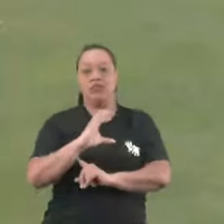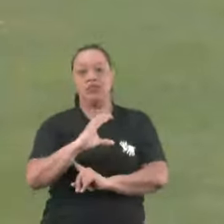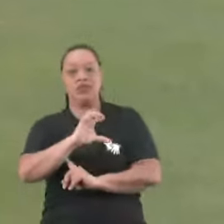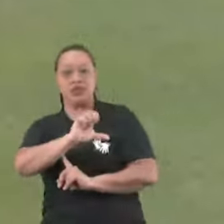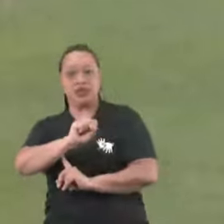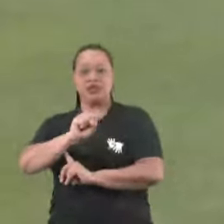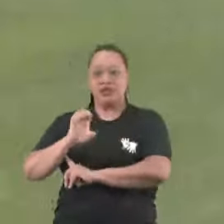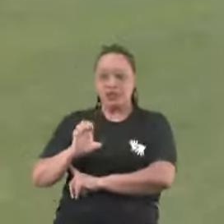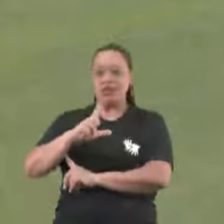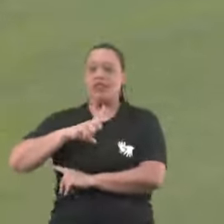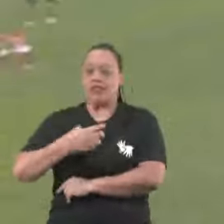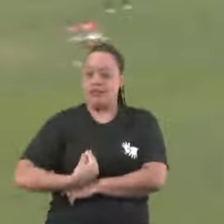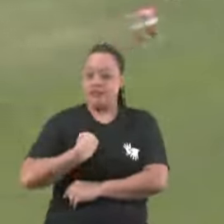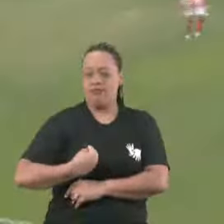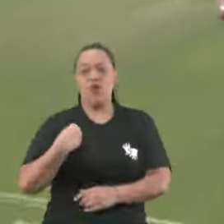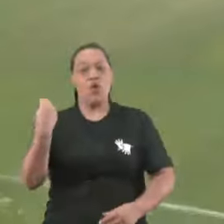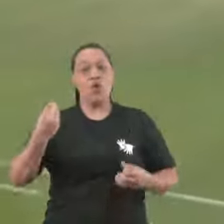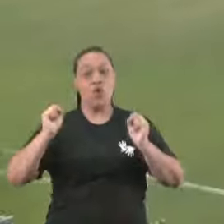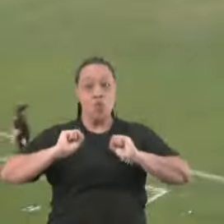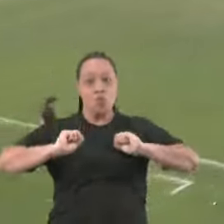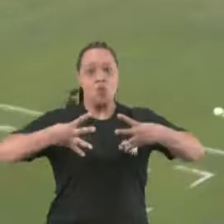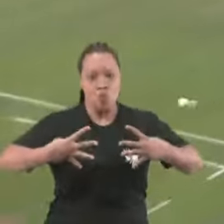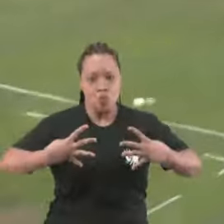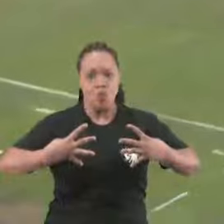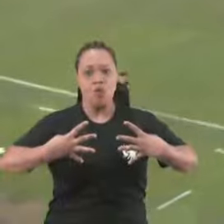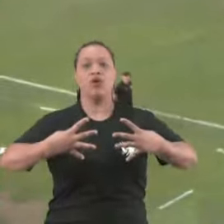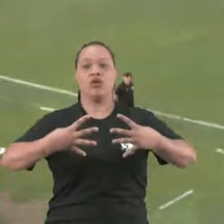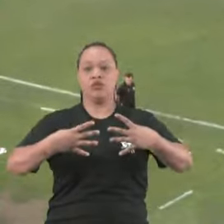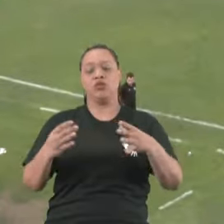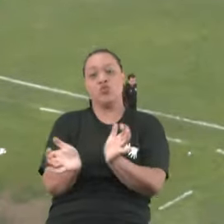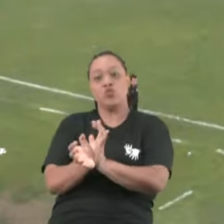representantes alagoanos na quarta divisão nacional desse ano.